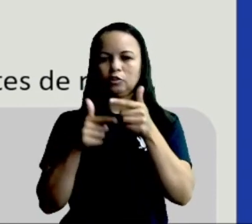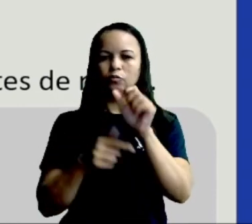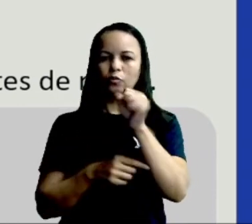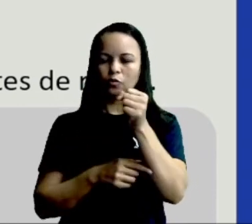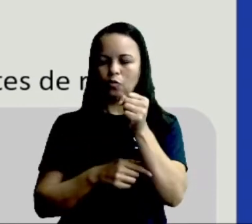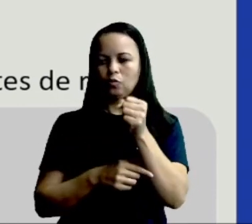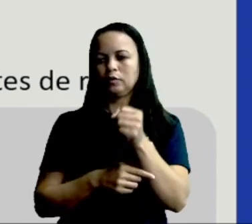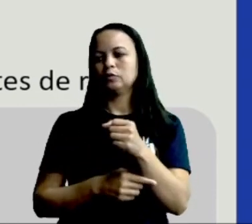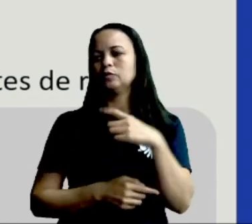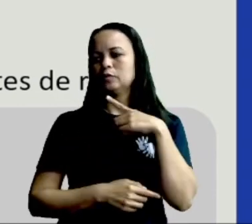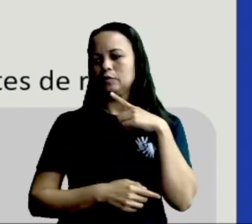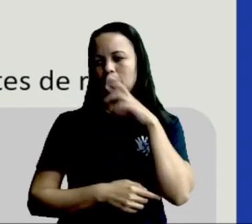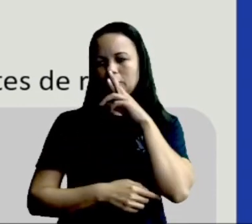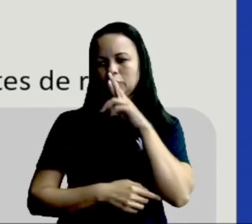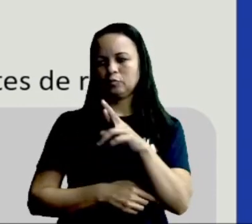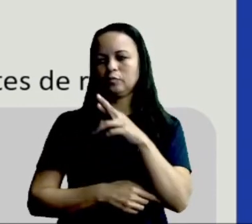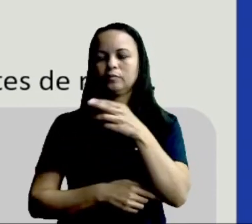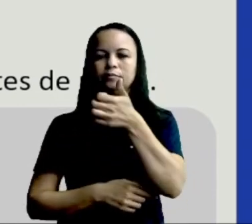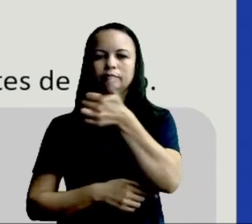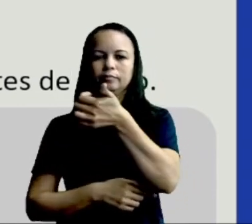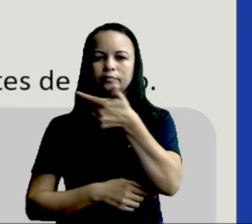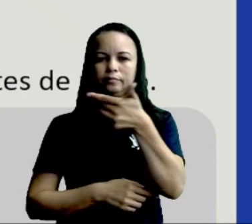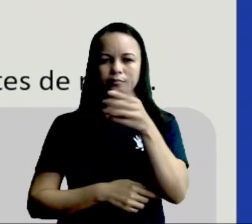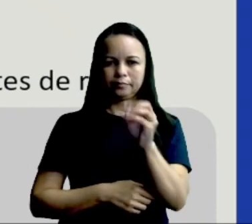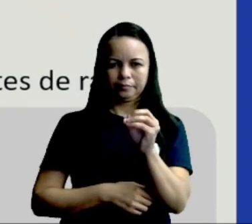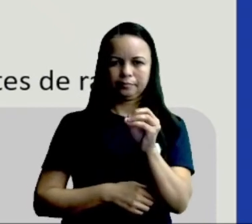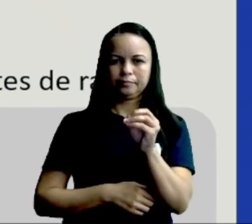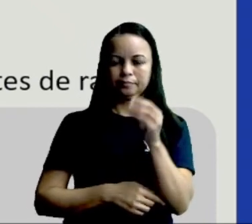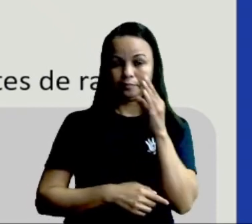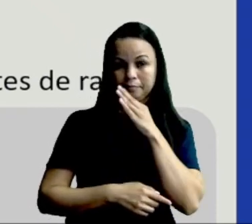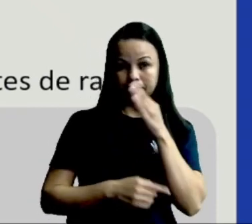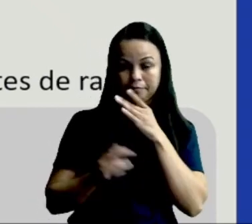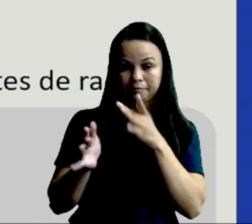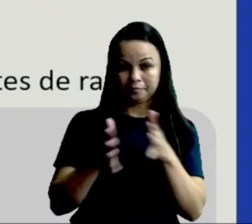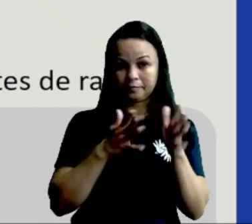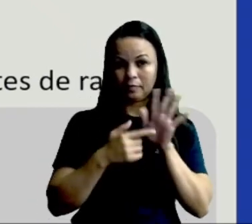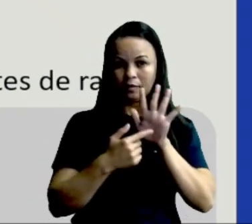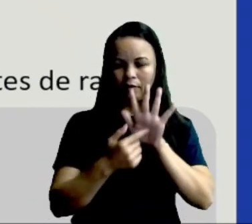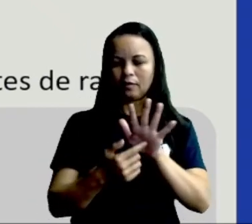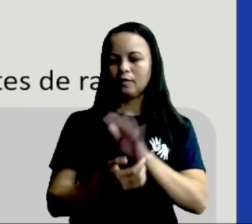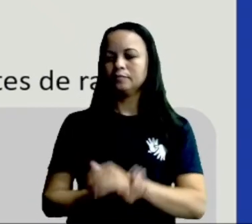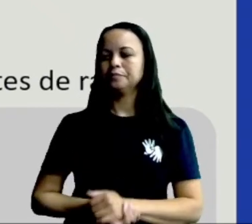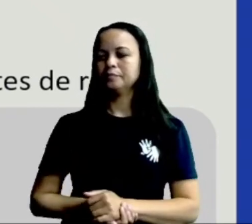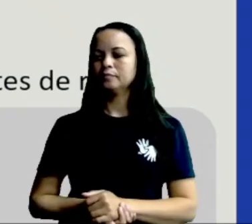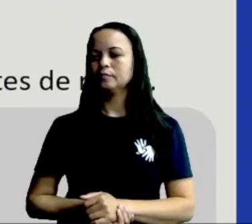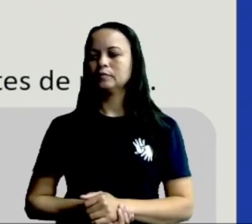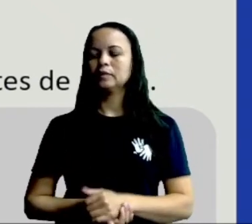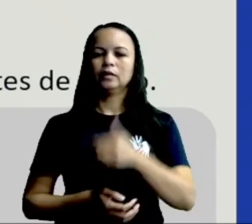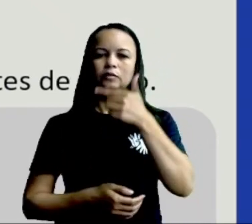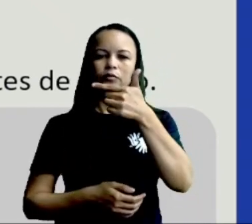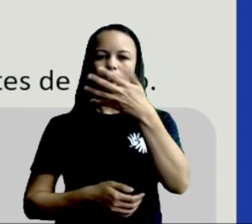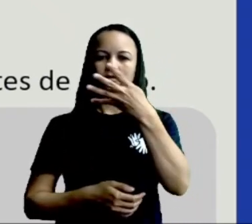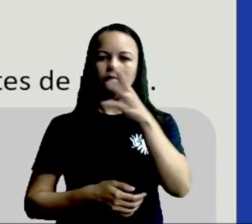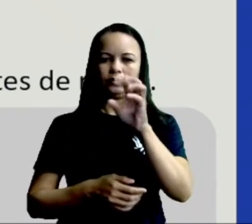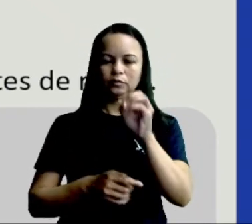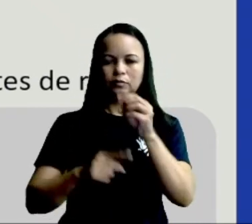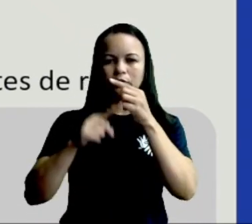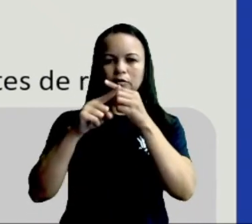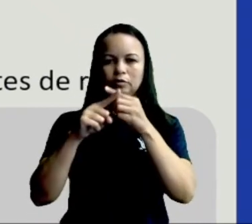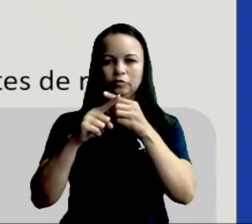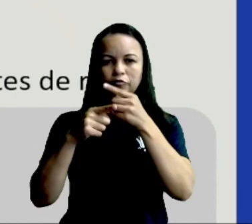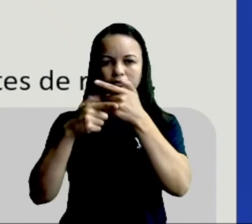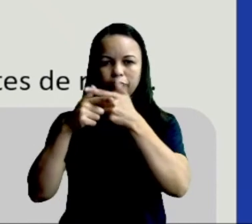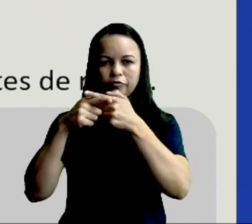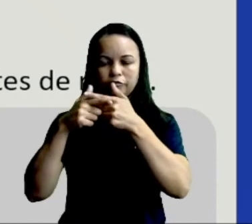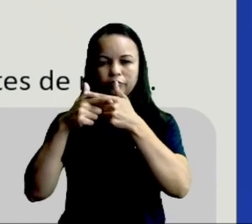forma mais simples, professora? Tem. Rapidinho, porque o nosso tempo está chegando ao fim. Então, presta bem atenção. Esse 240 vezes 4 dividido por